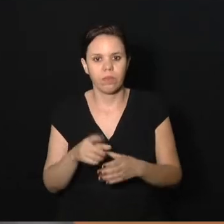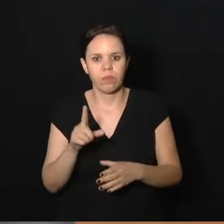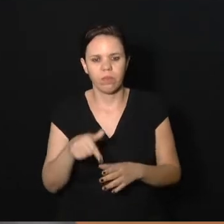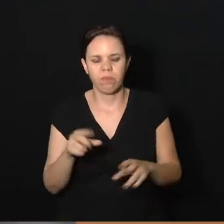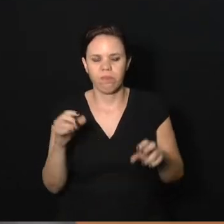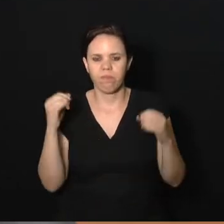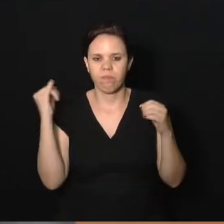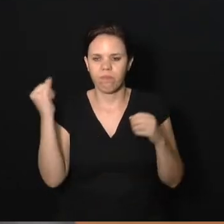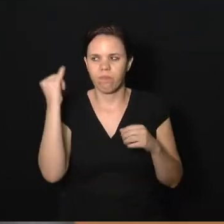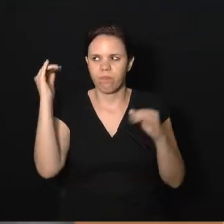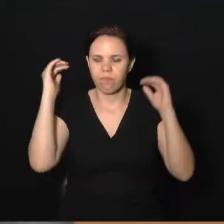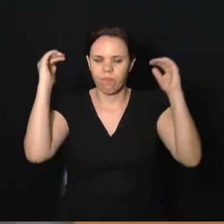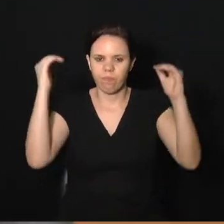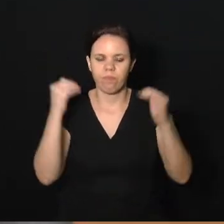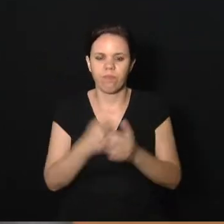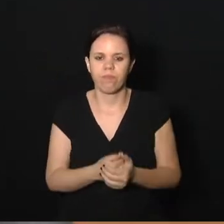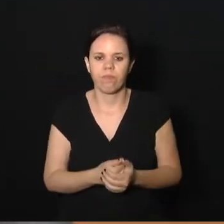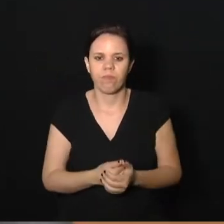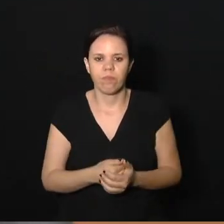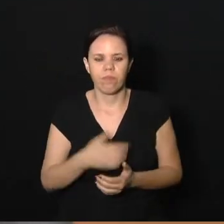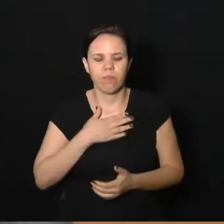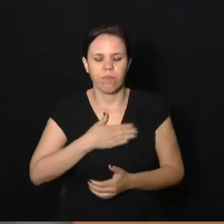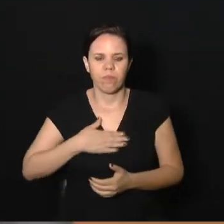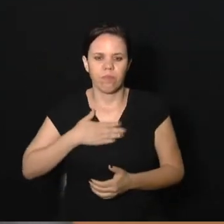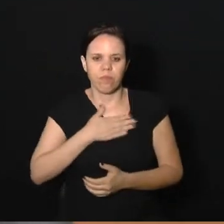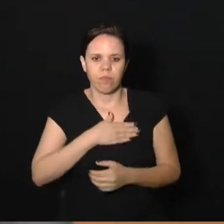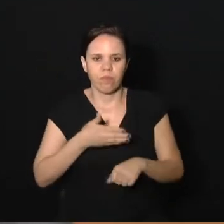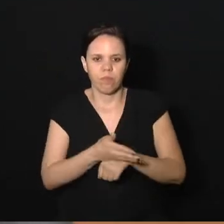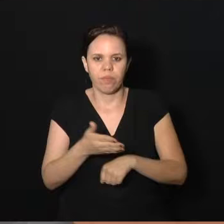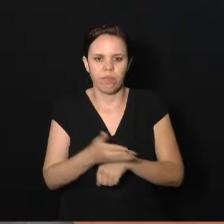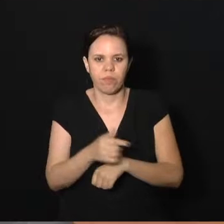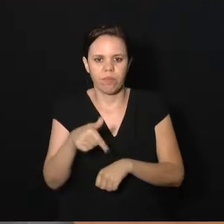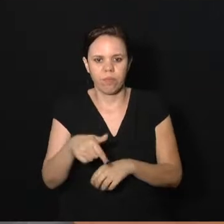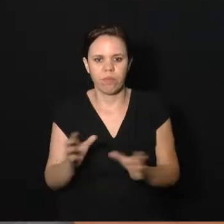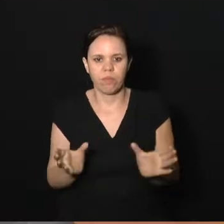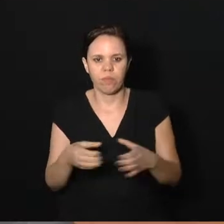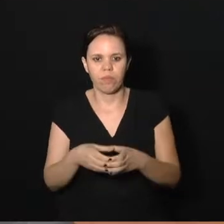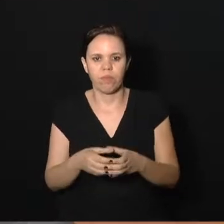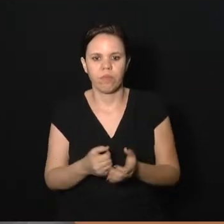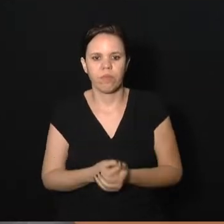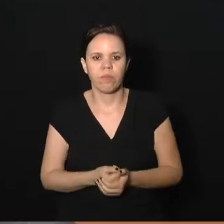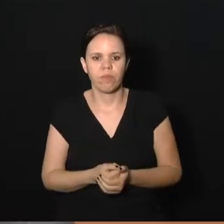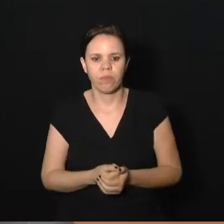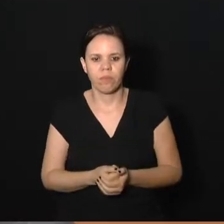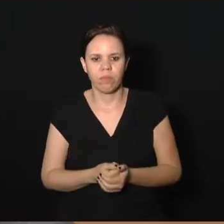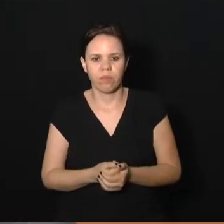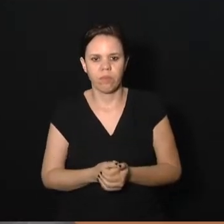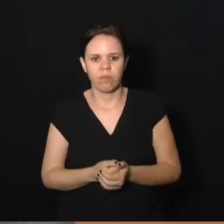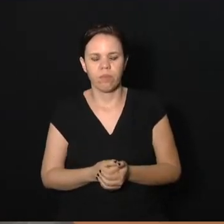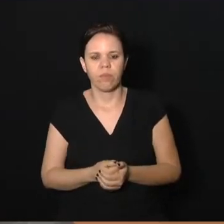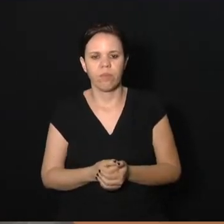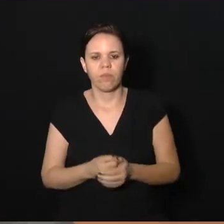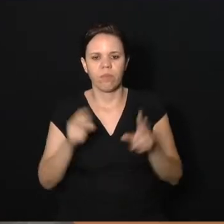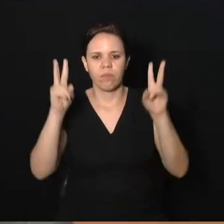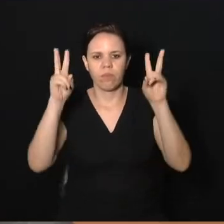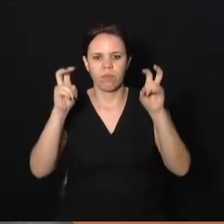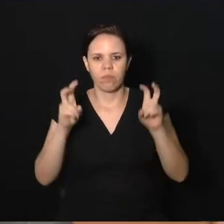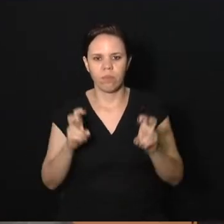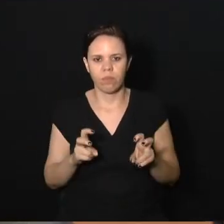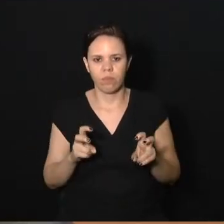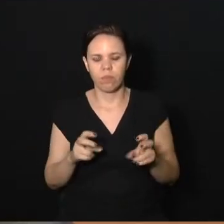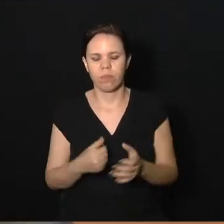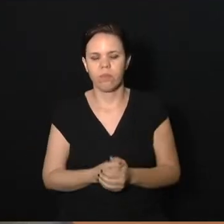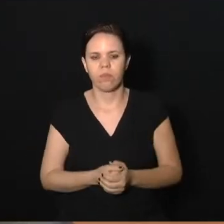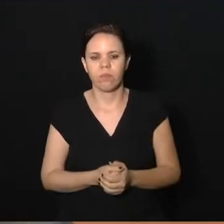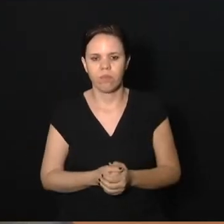bastante importância. Para mim é um privilégio poder fazer parte desta comissão e tratar dos assuntos que